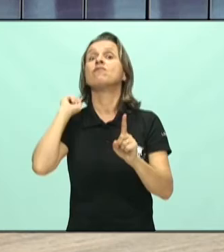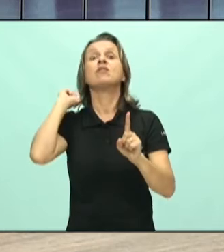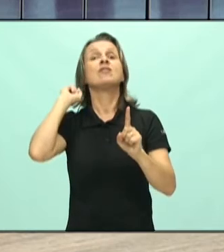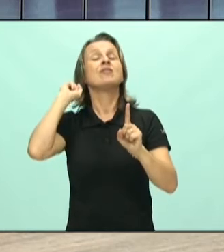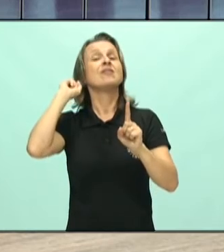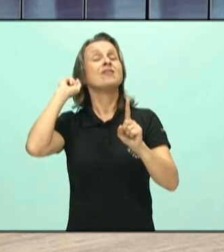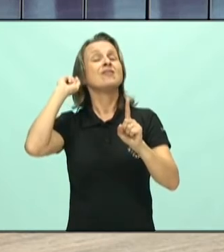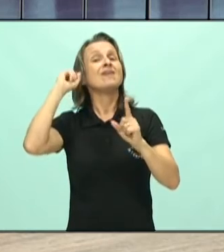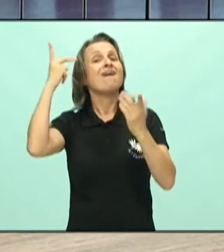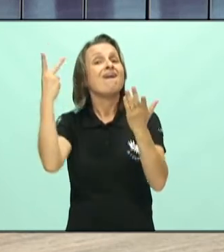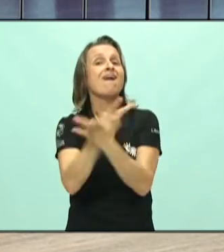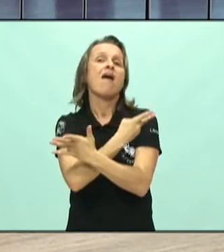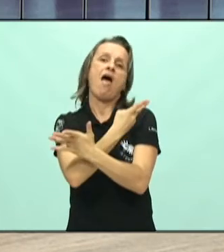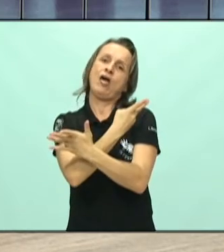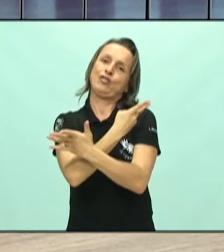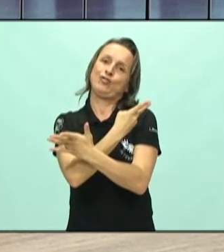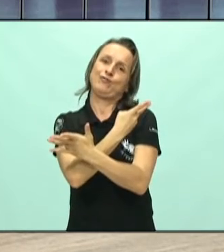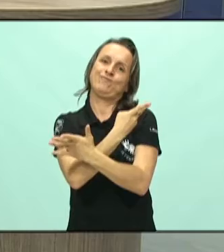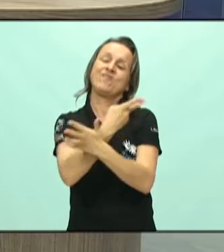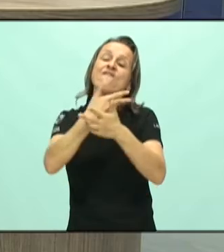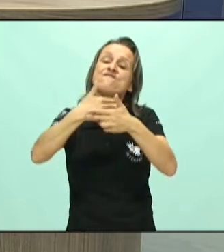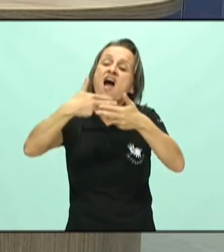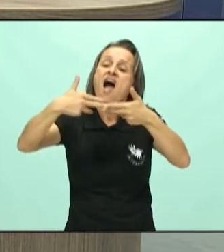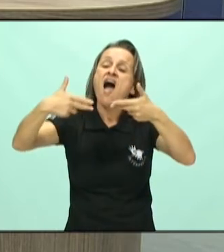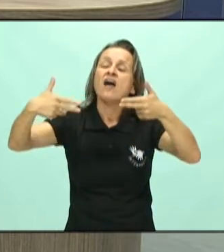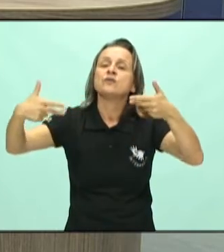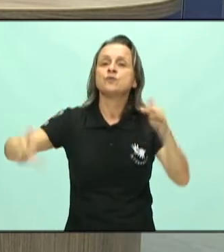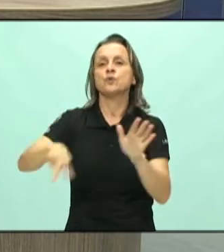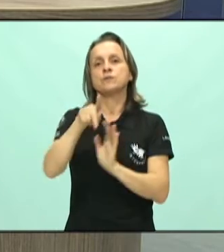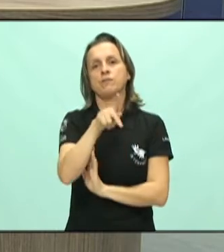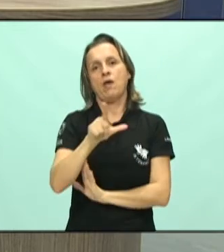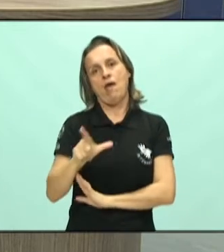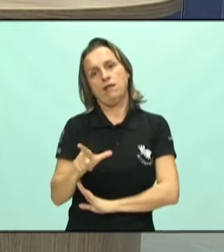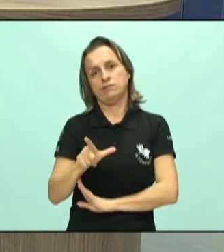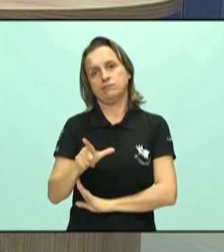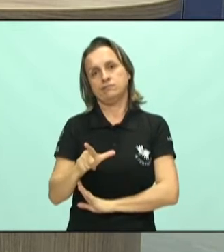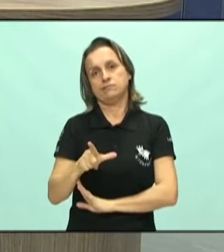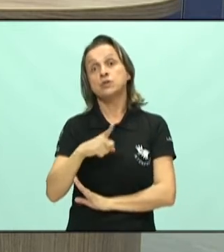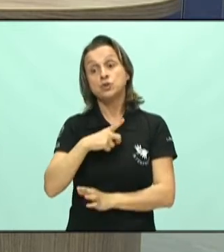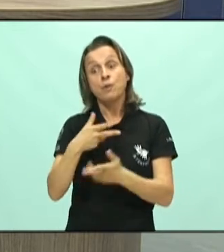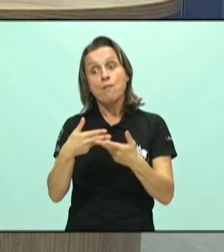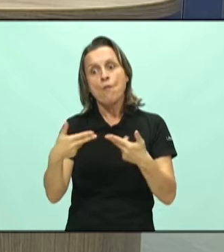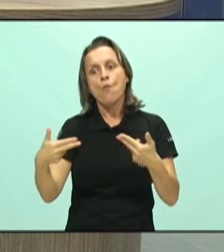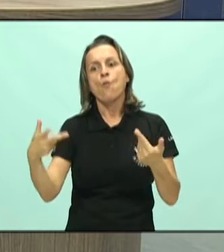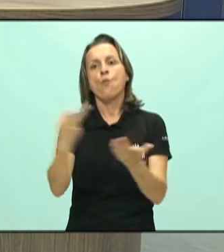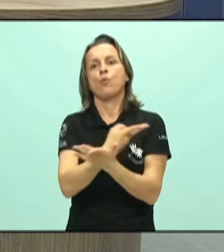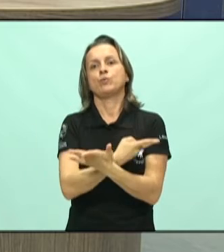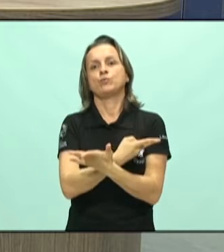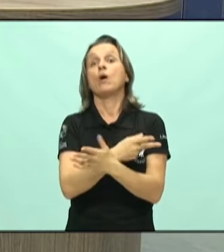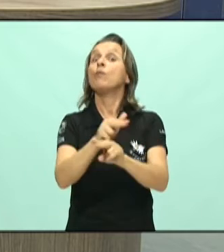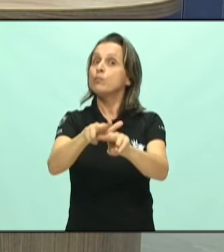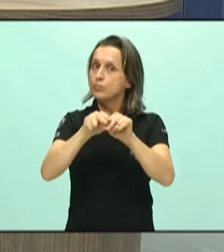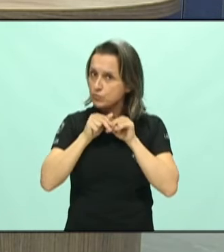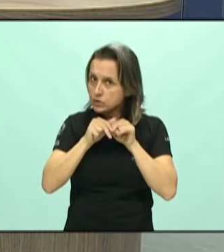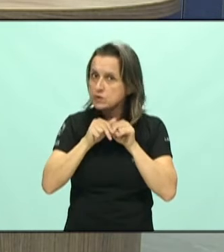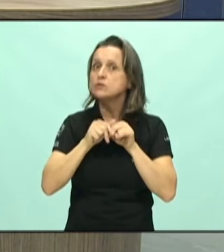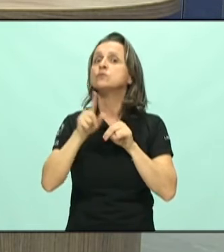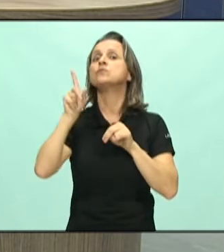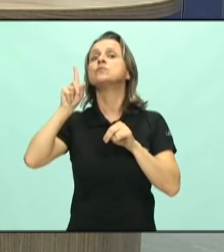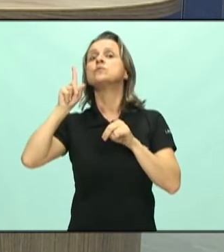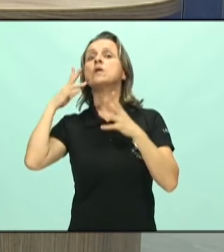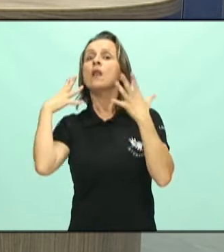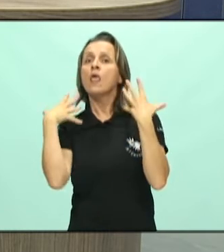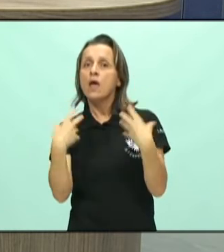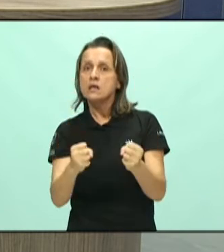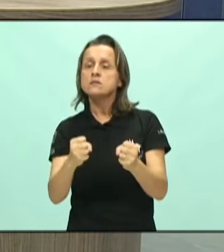vários pontos no seu PL. Por isso que depois ele veio com a questão de fazer o PL do rescaldo,